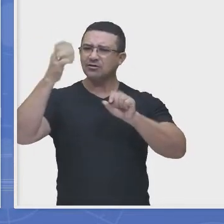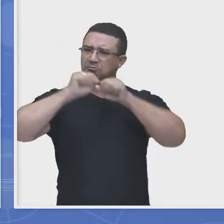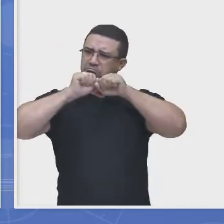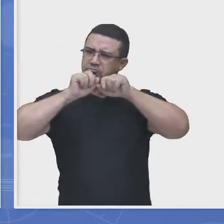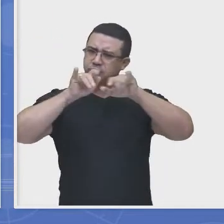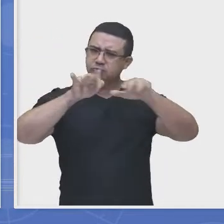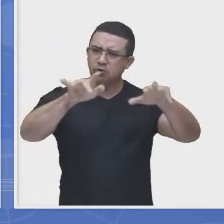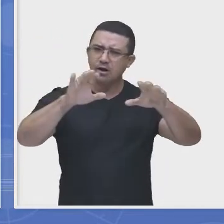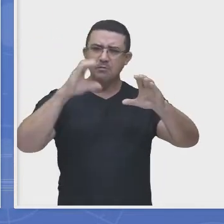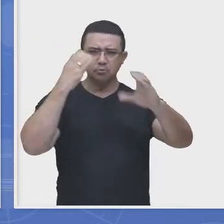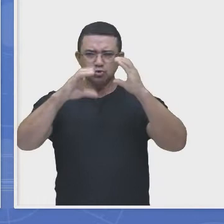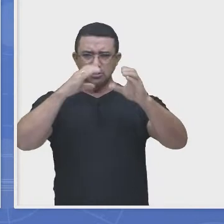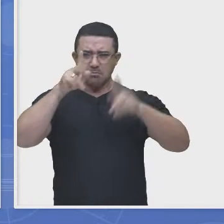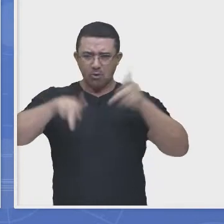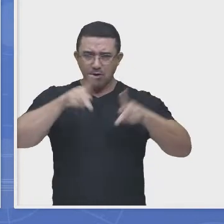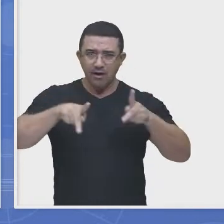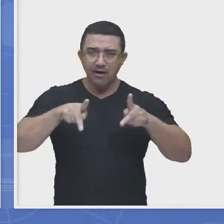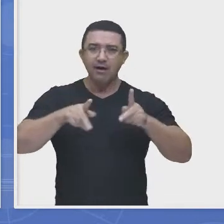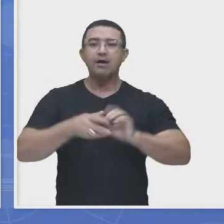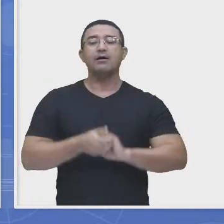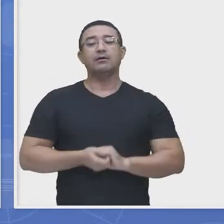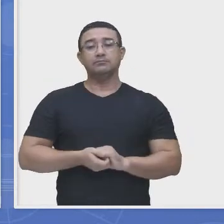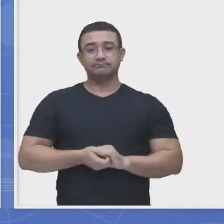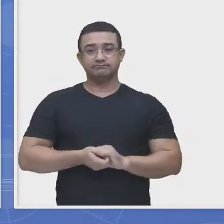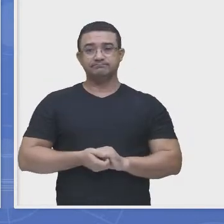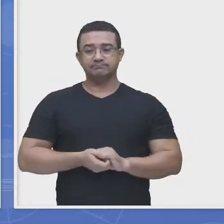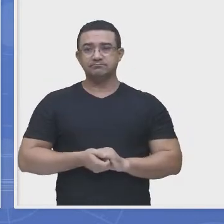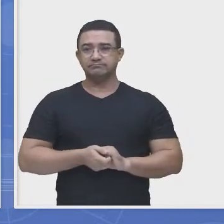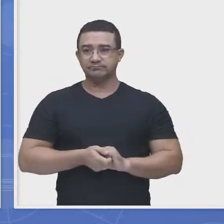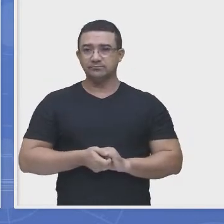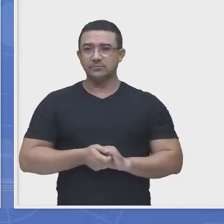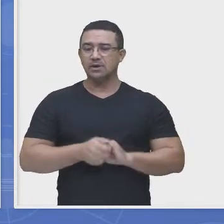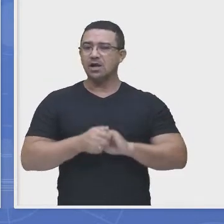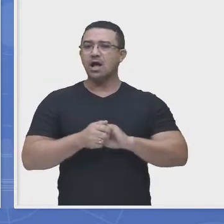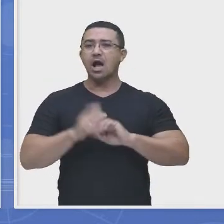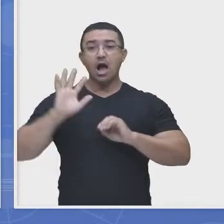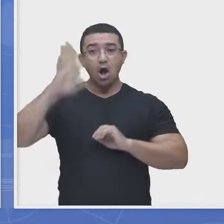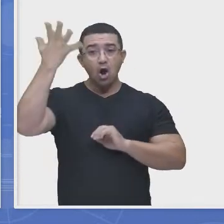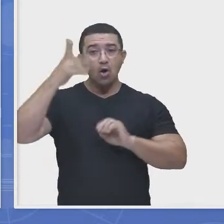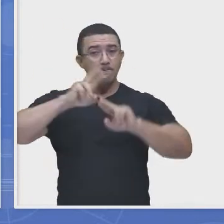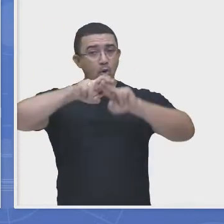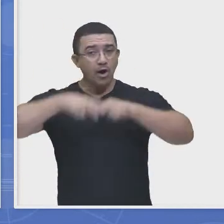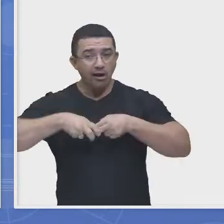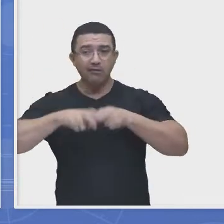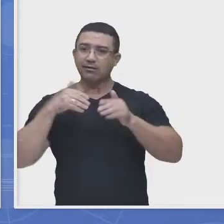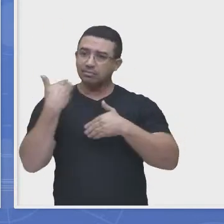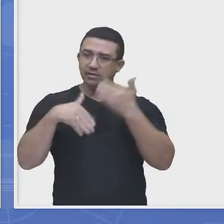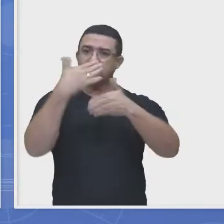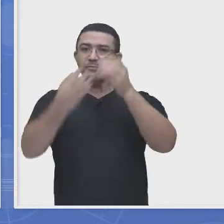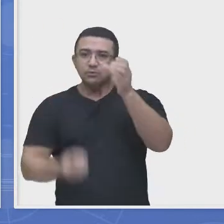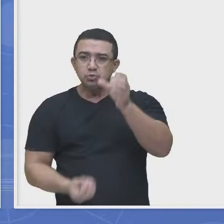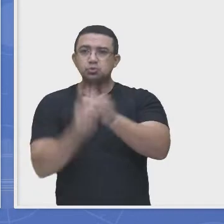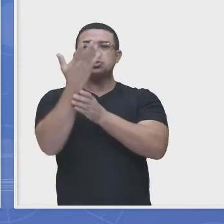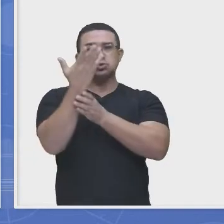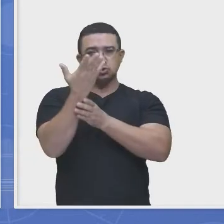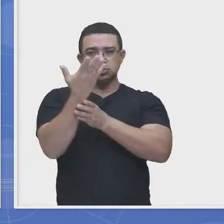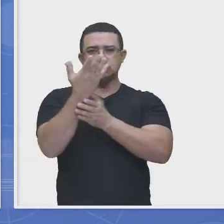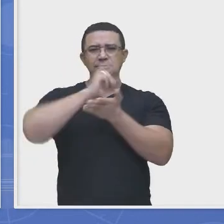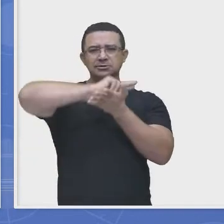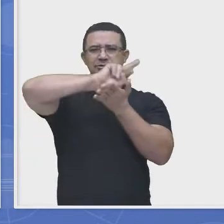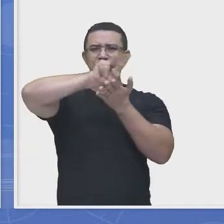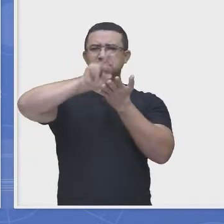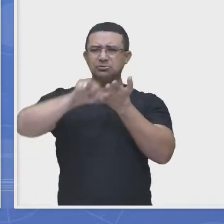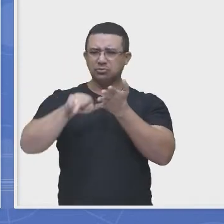graças ao desenvolvimento dos meios de comunicação. E aí ele ainda